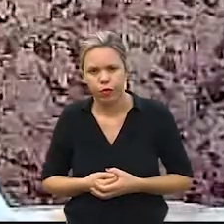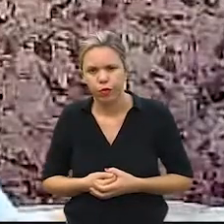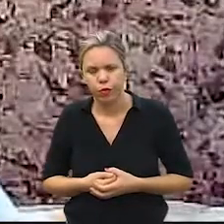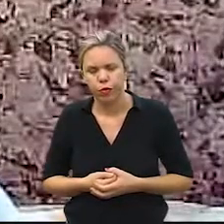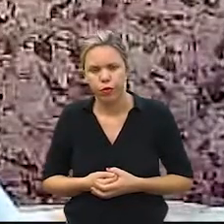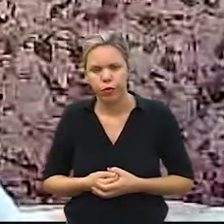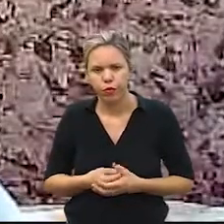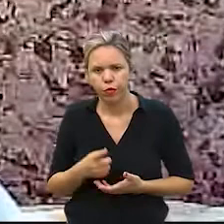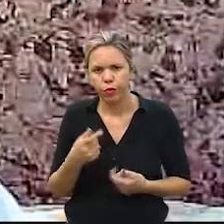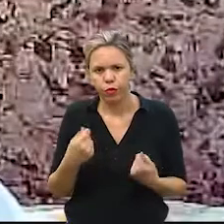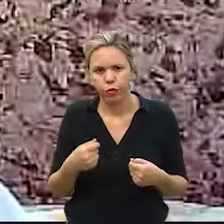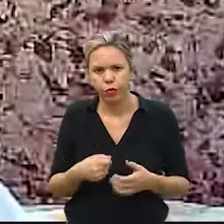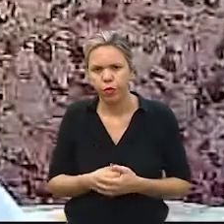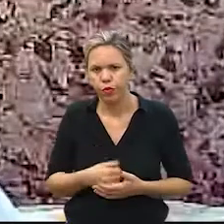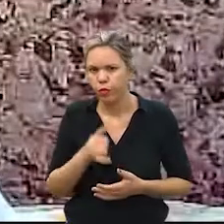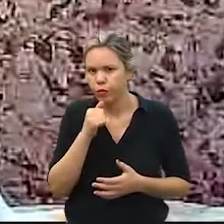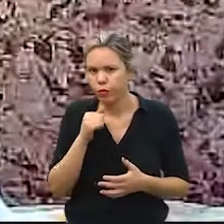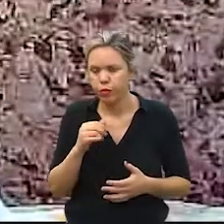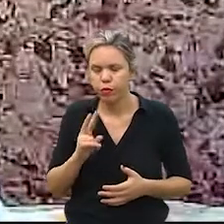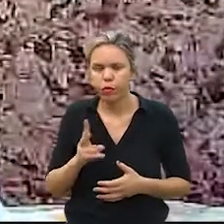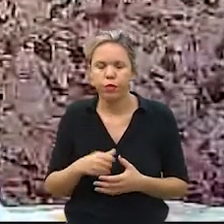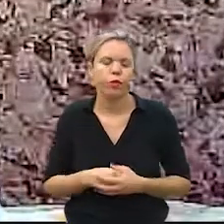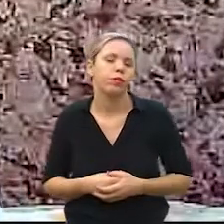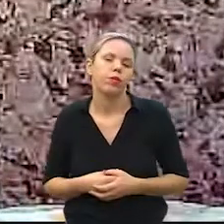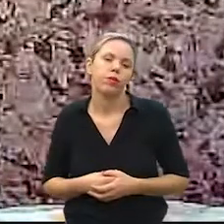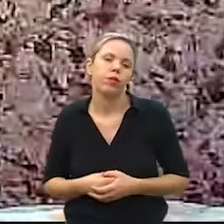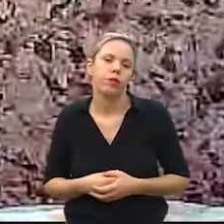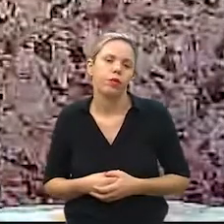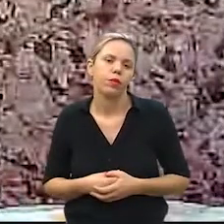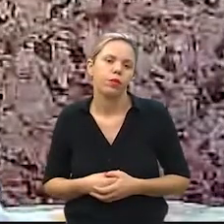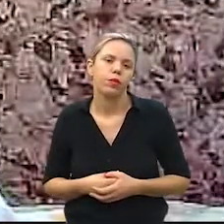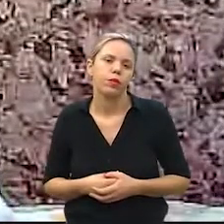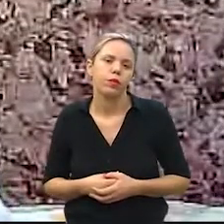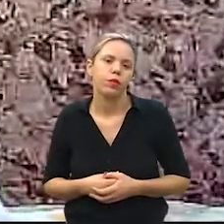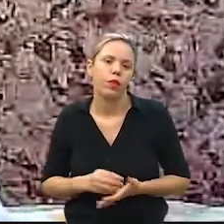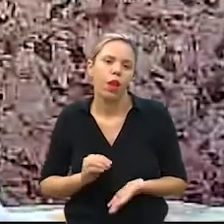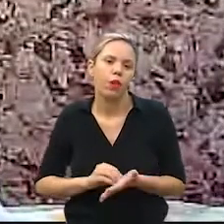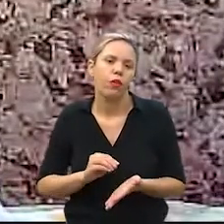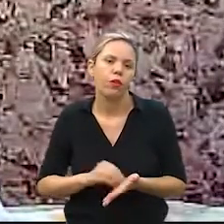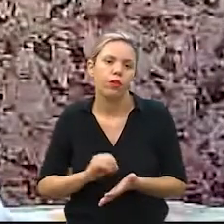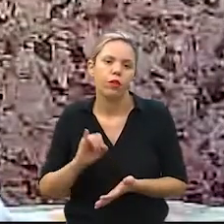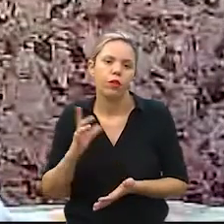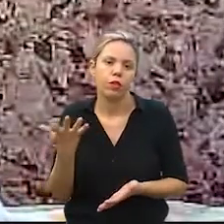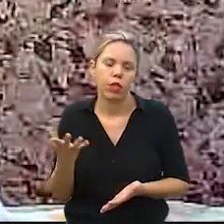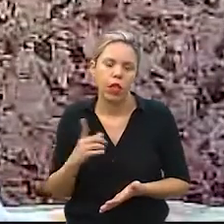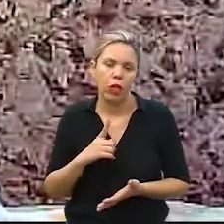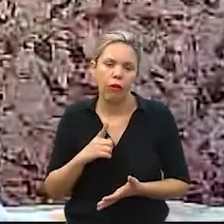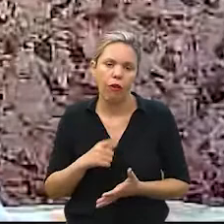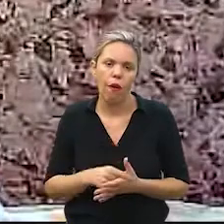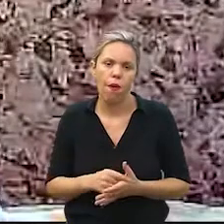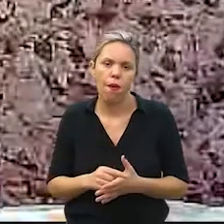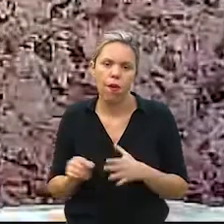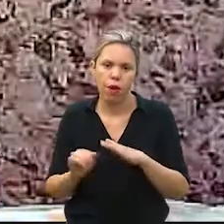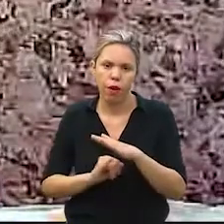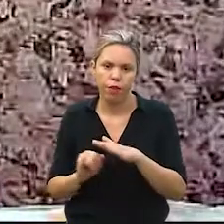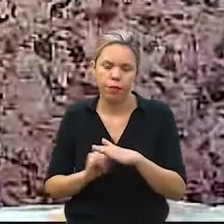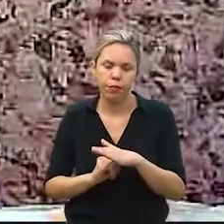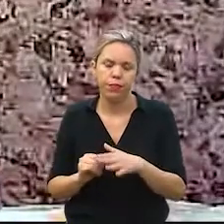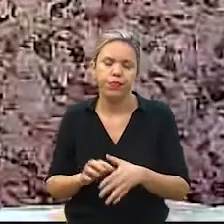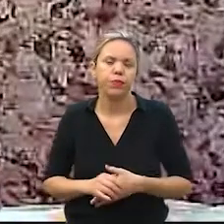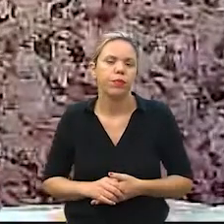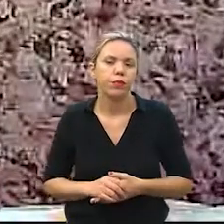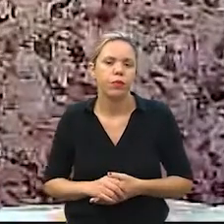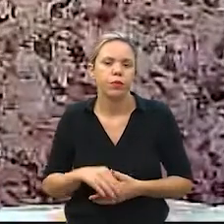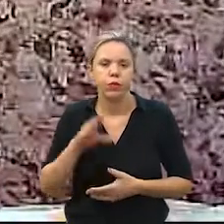Que você tem que, todo déficit que houver no Instituto de Previdência